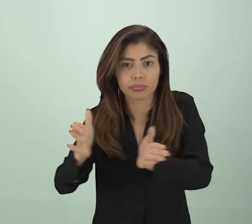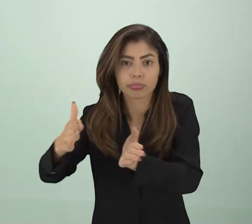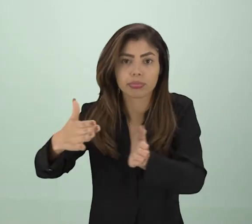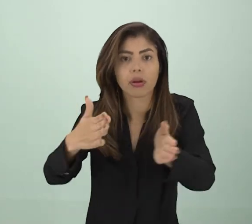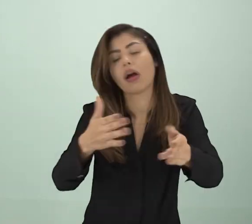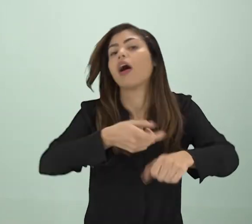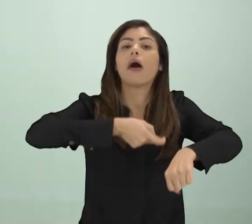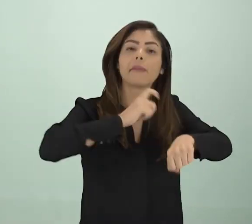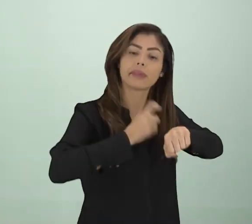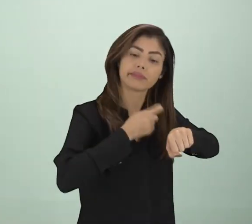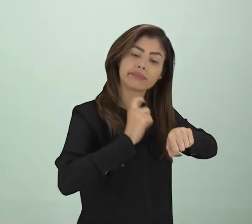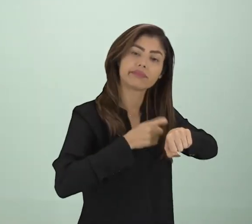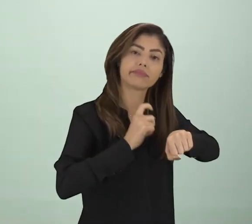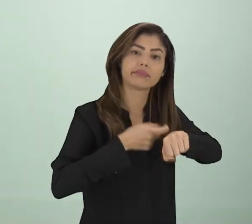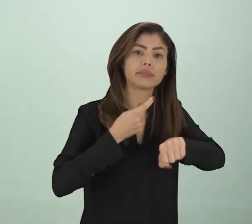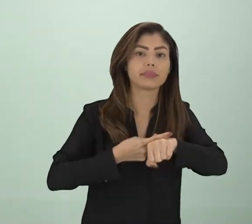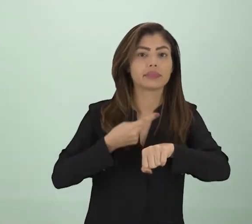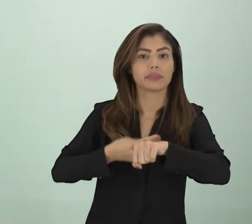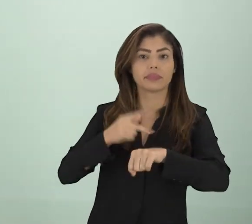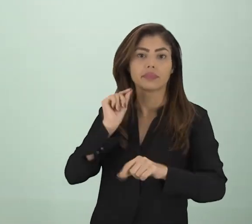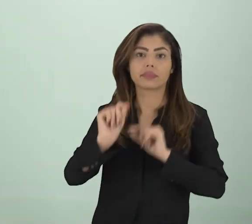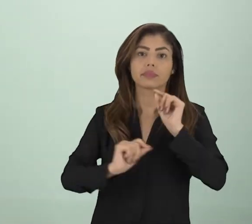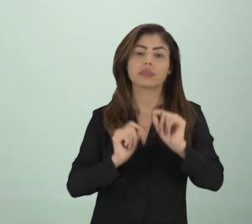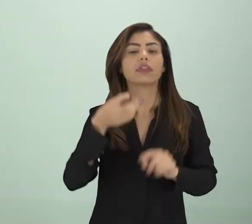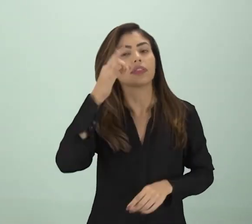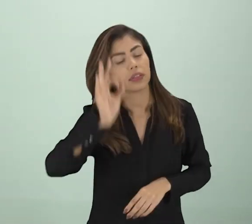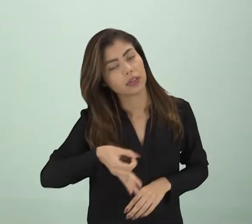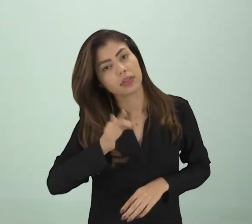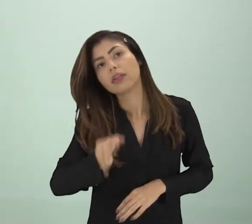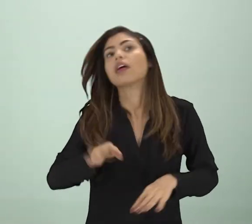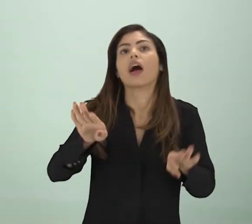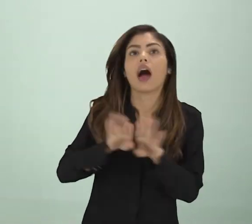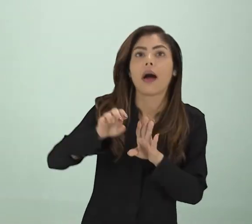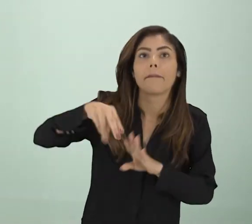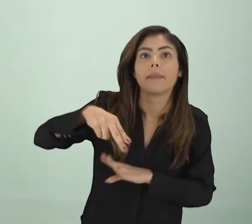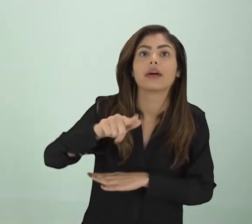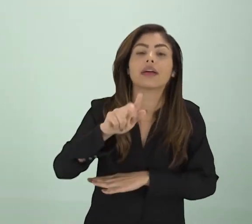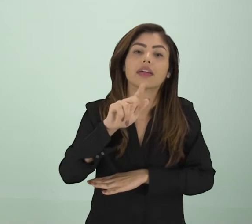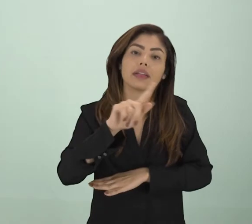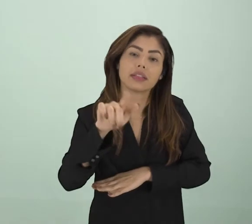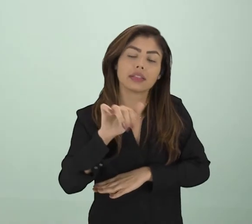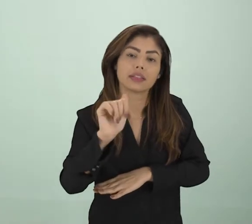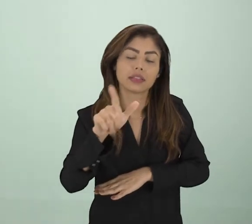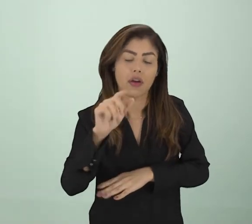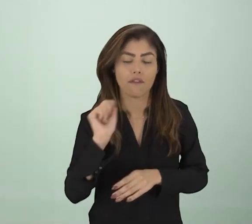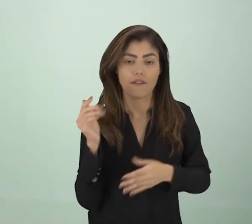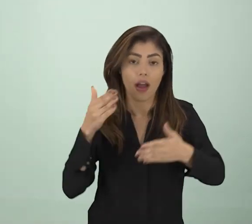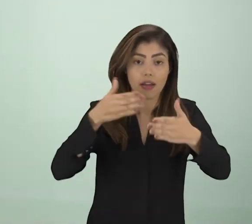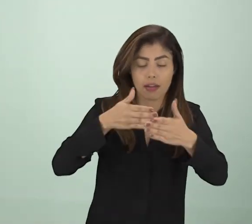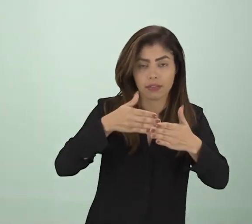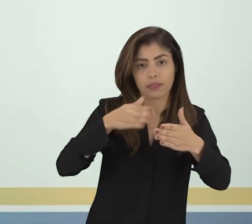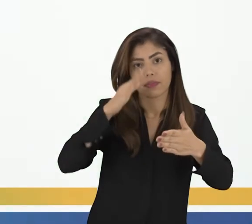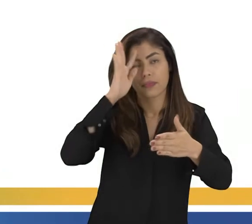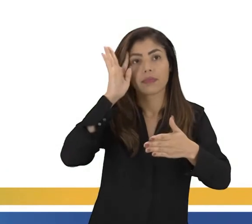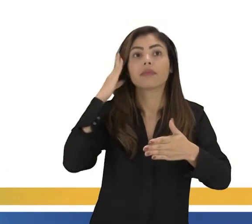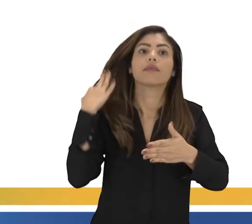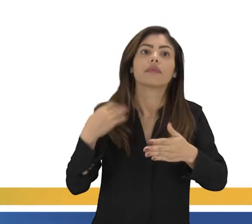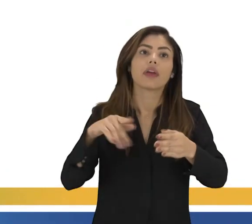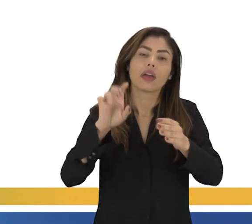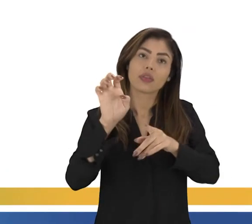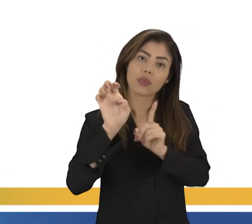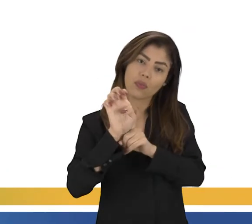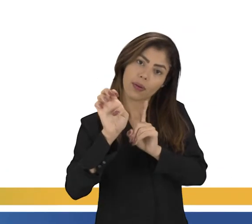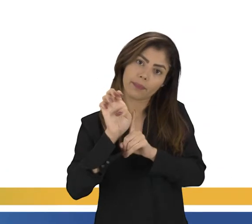As rochas, dentre outros. Então, com certeza, o manguezal ele vai se enquadrar, tá? Nessa alternativa. Com certeza.